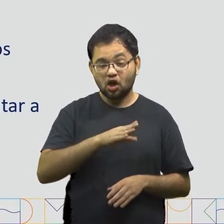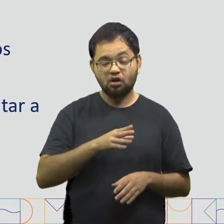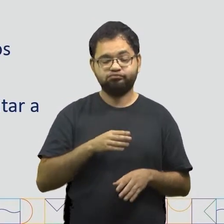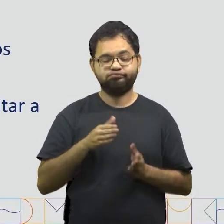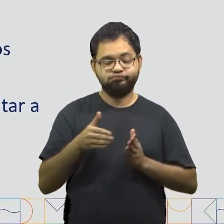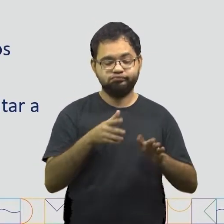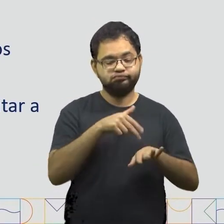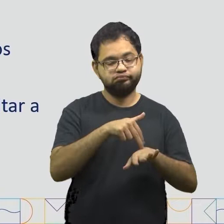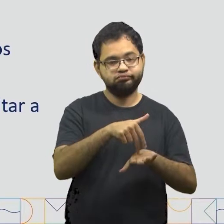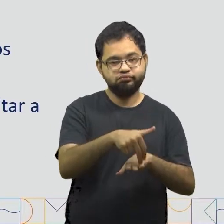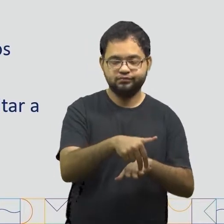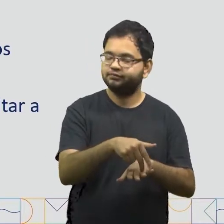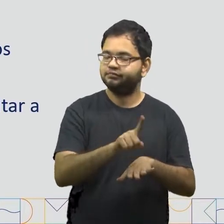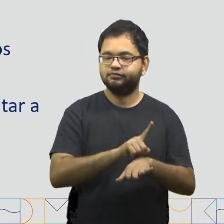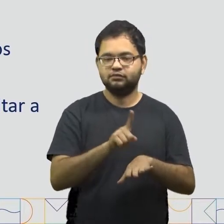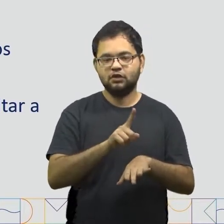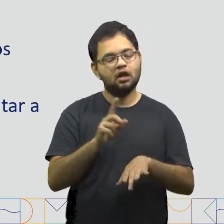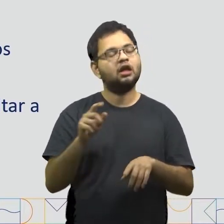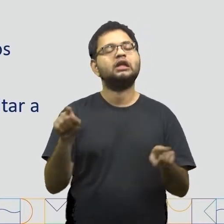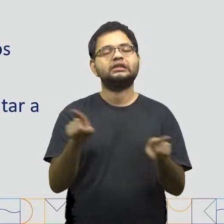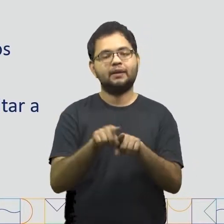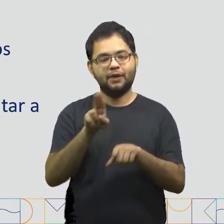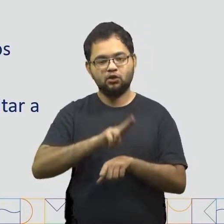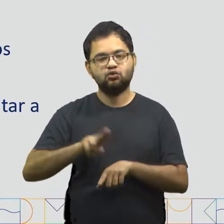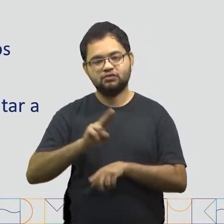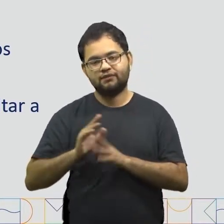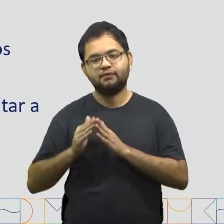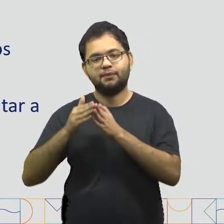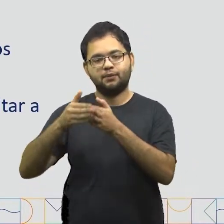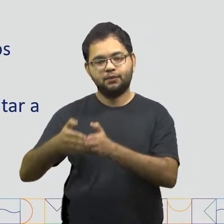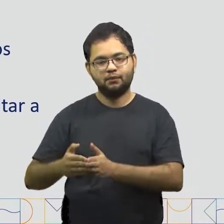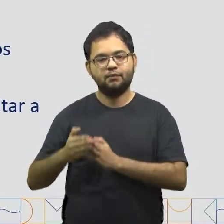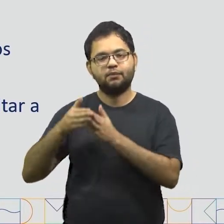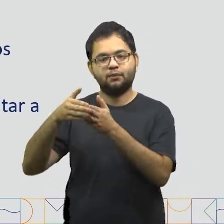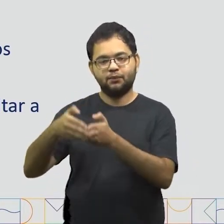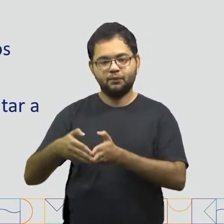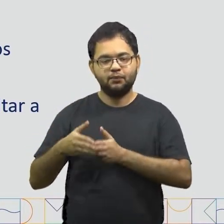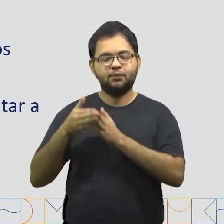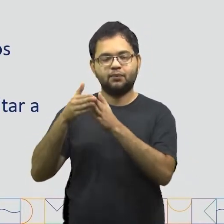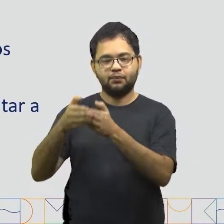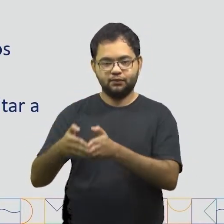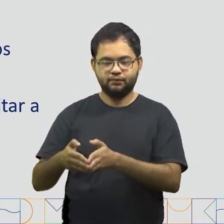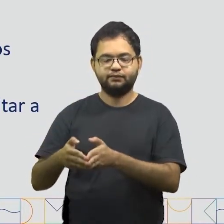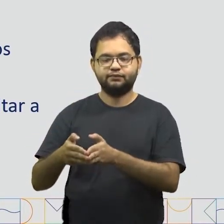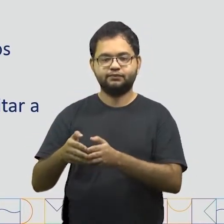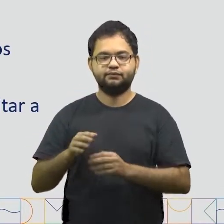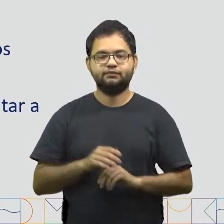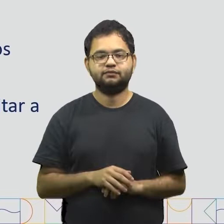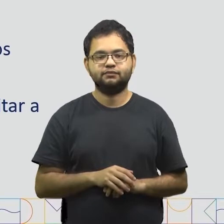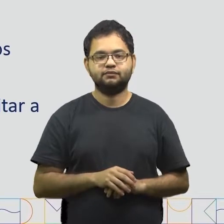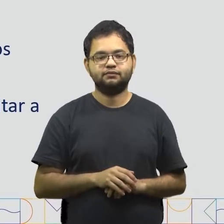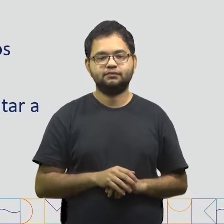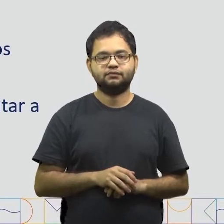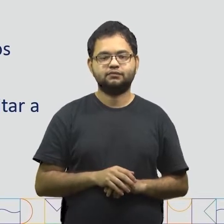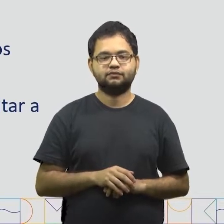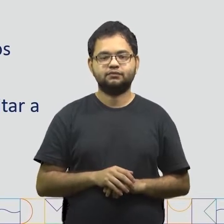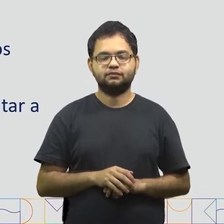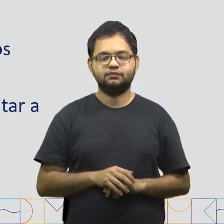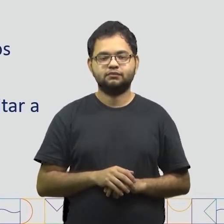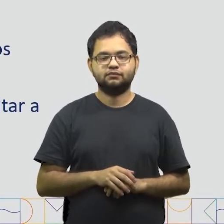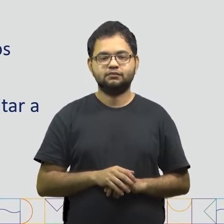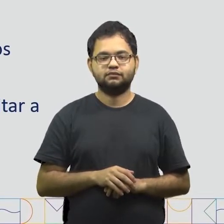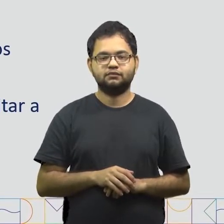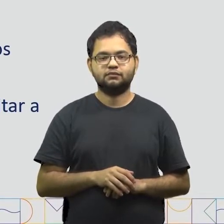terrestre o comércio também acontecia por via marítima não apenas pelas estradas mas pelos Mares também